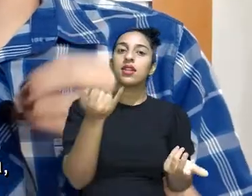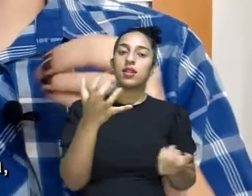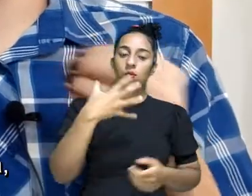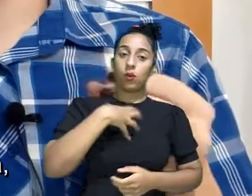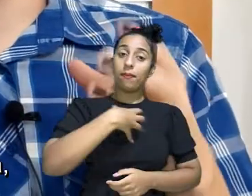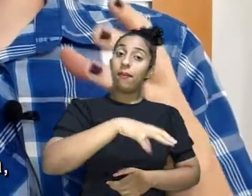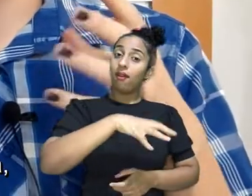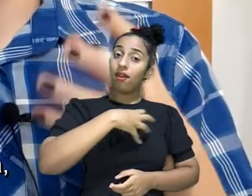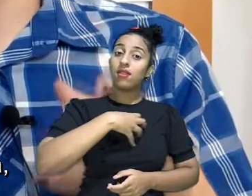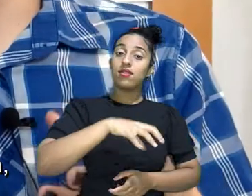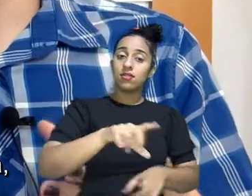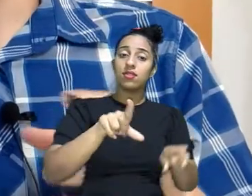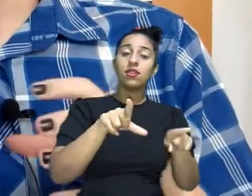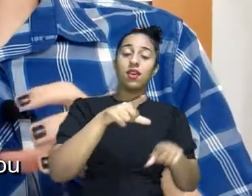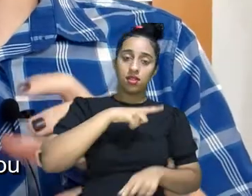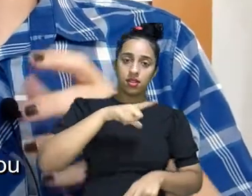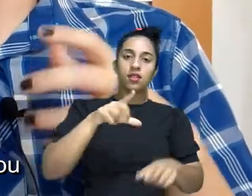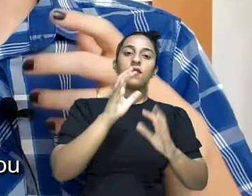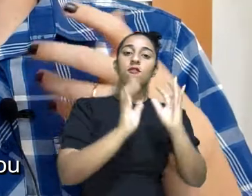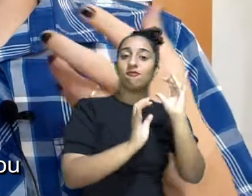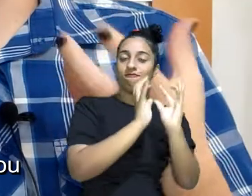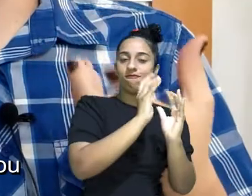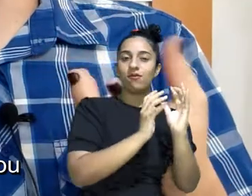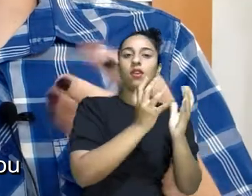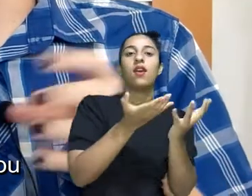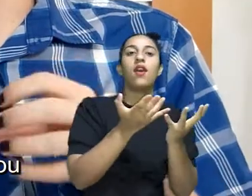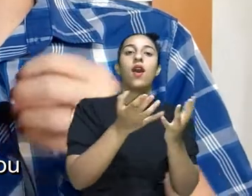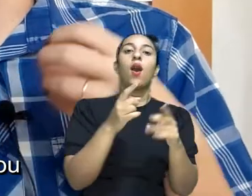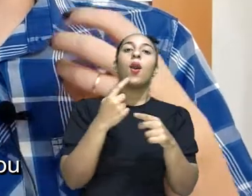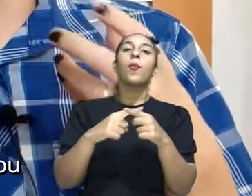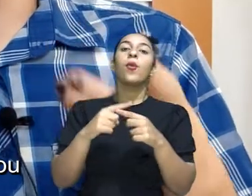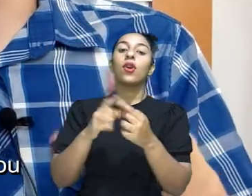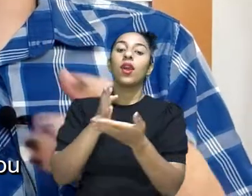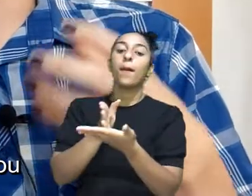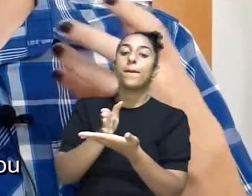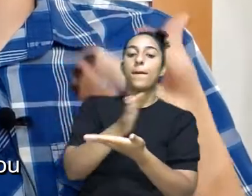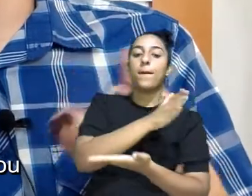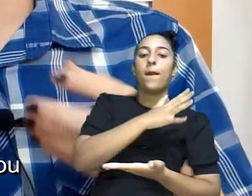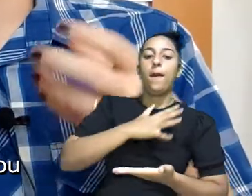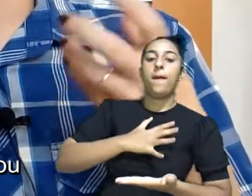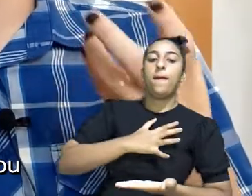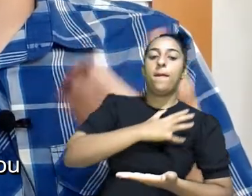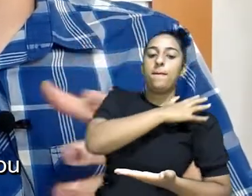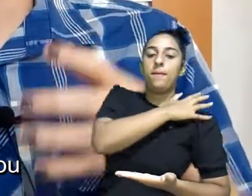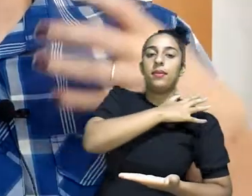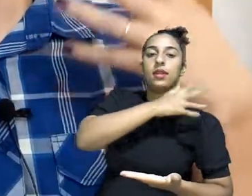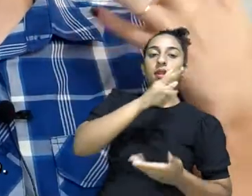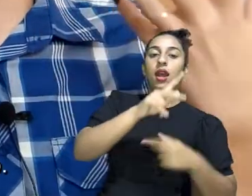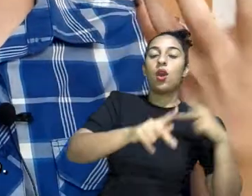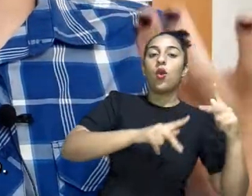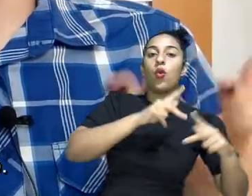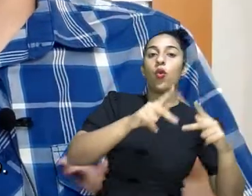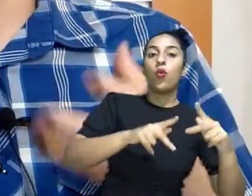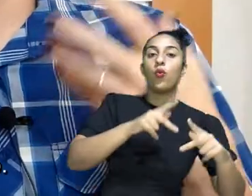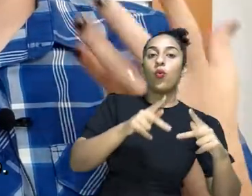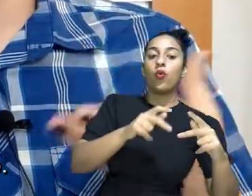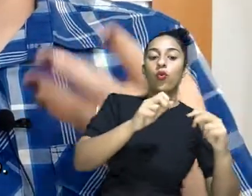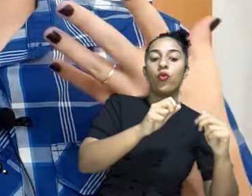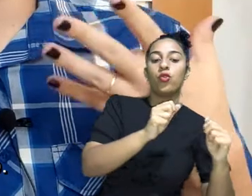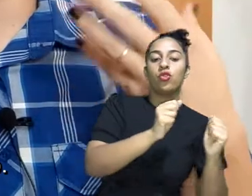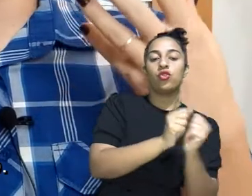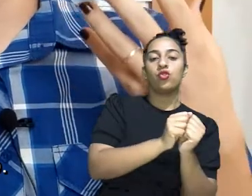exemplo o conflito civil na Bahia que uma parte é militar do Povo o cantor para